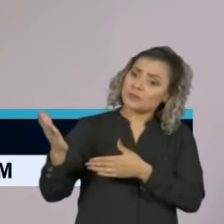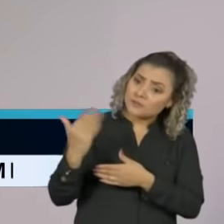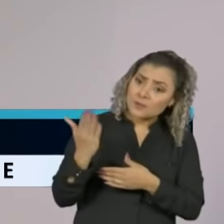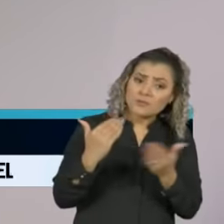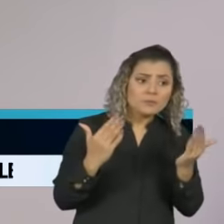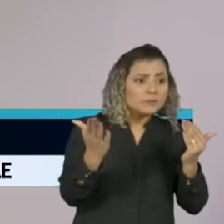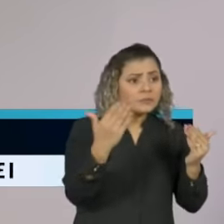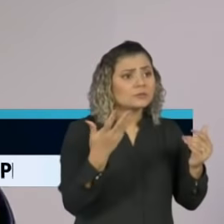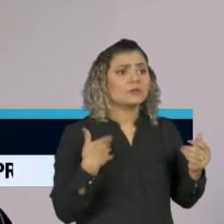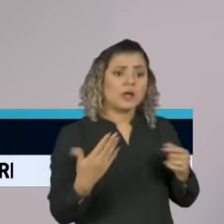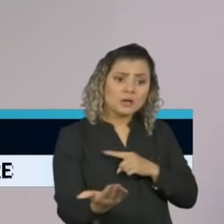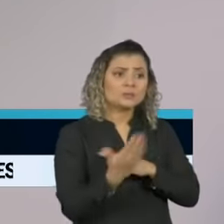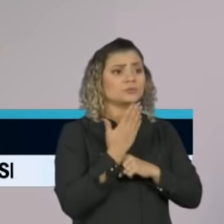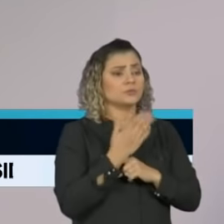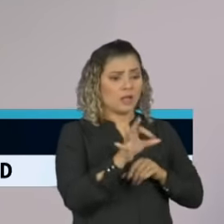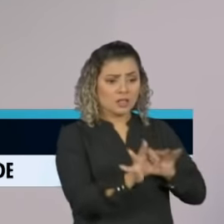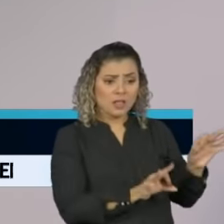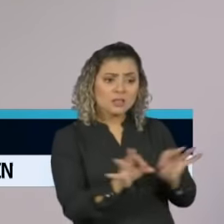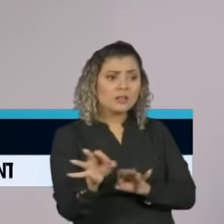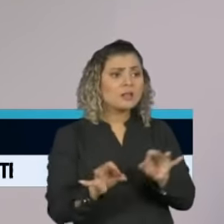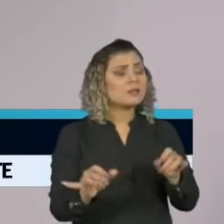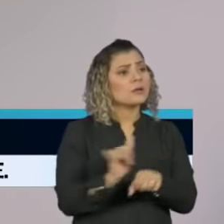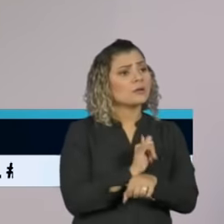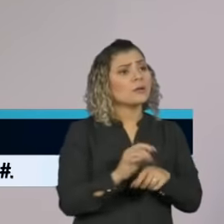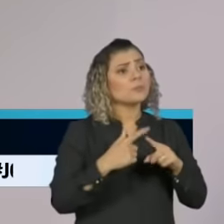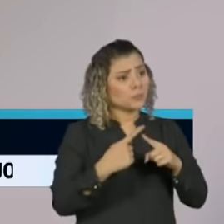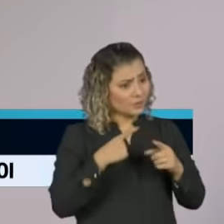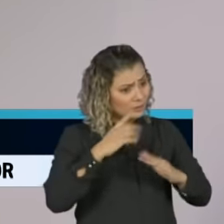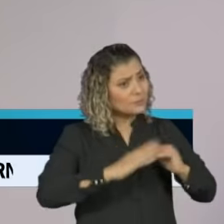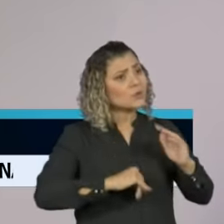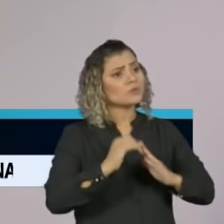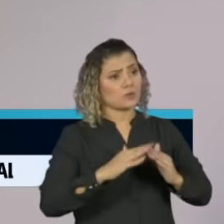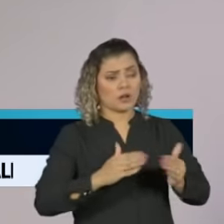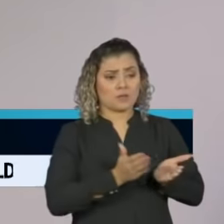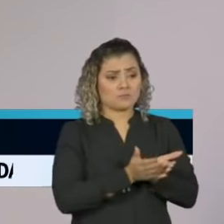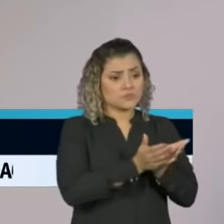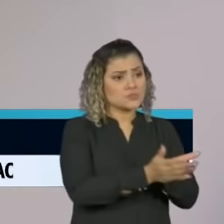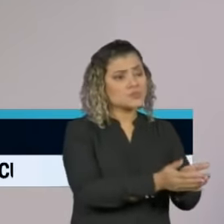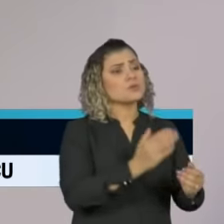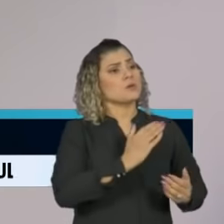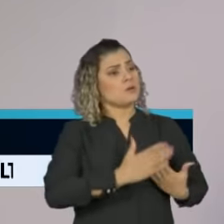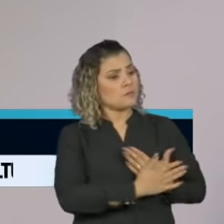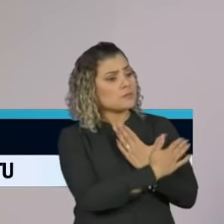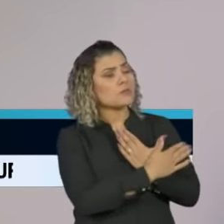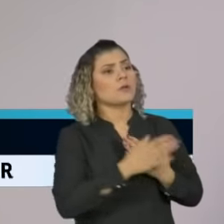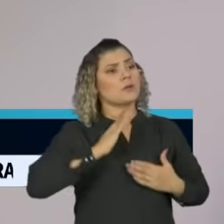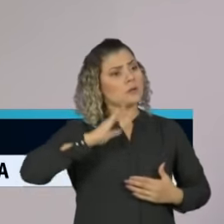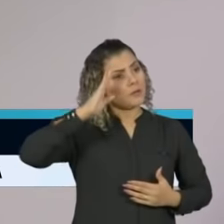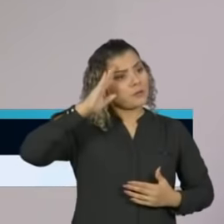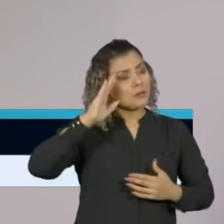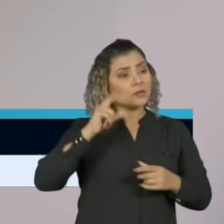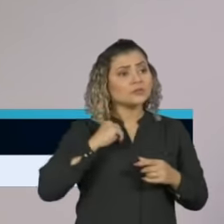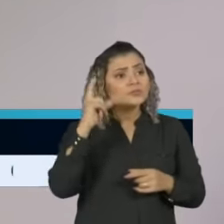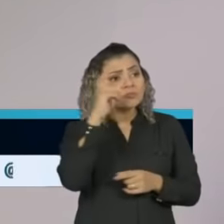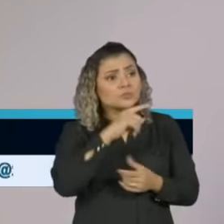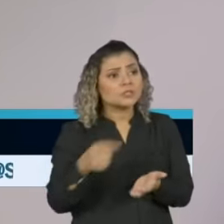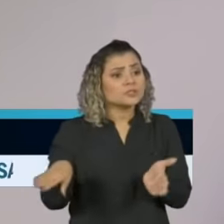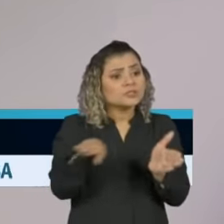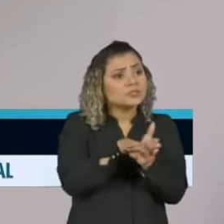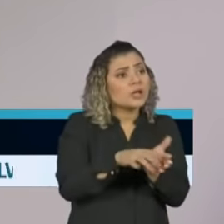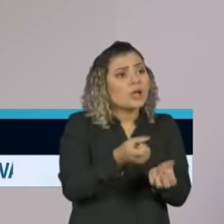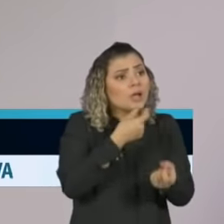infraestrutura, estrutura de logística do Exército, da Marinha, da Aeronáutica. Eu estava vendo hoje, ouvindo hoje, dizendo a dificuldade de fazer chegar medicamentos em